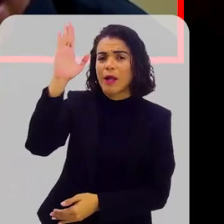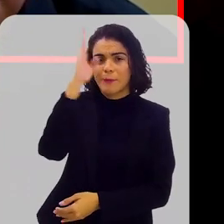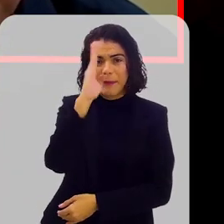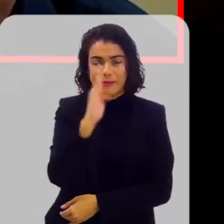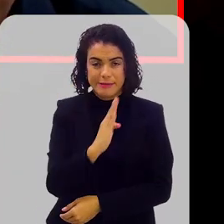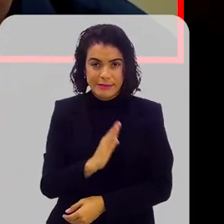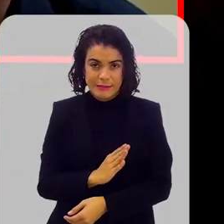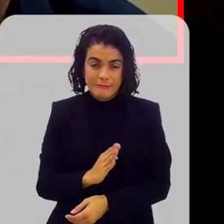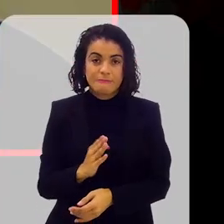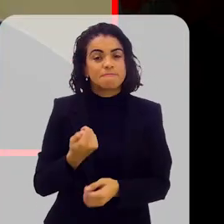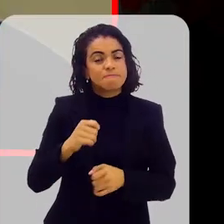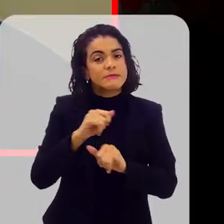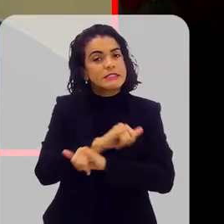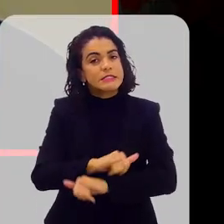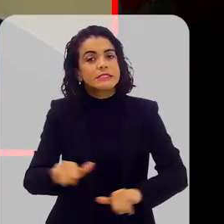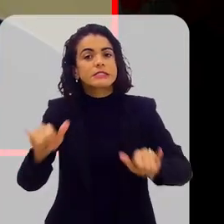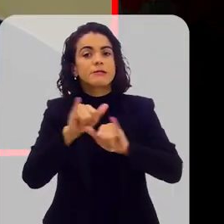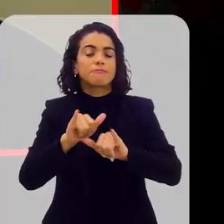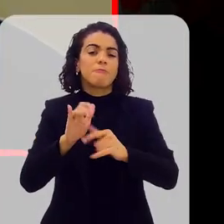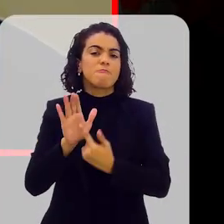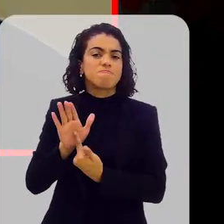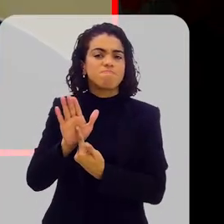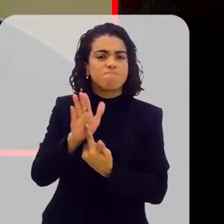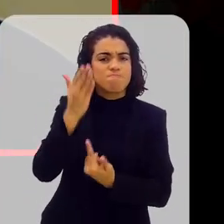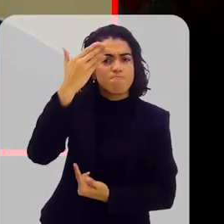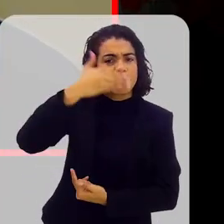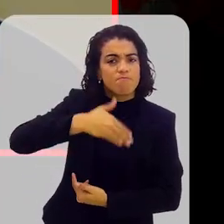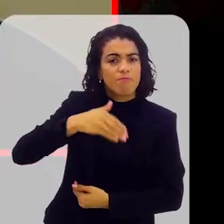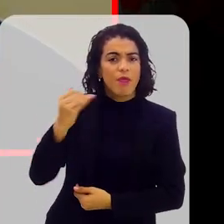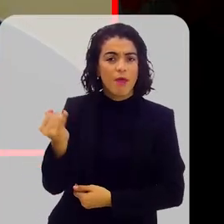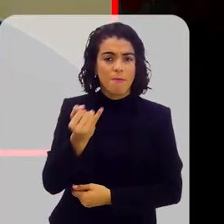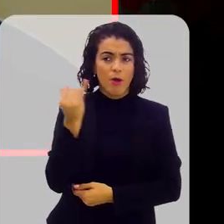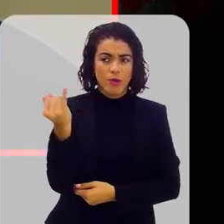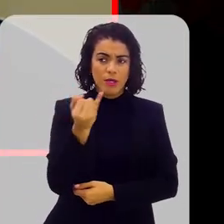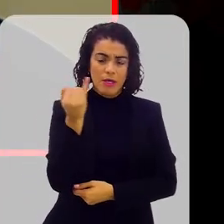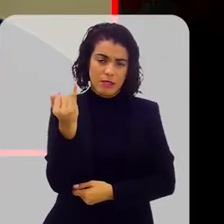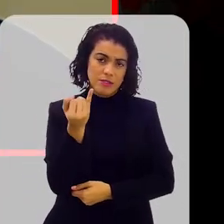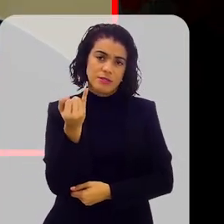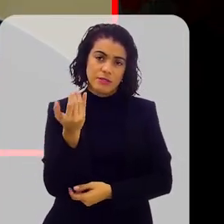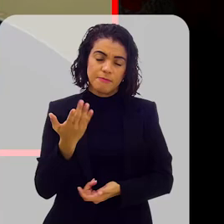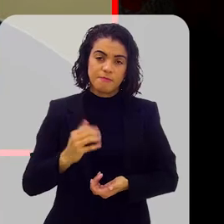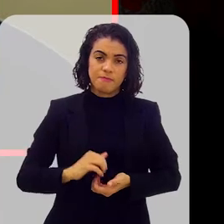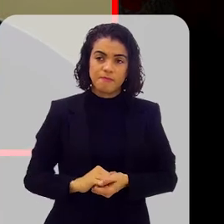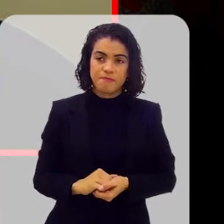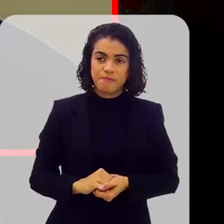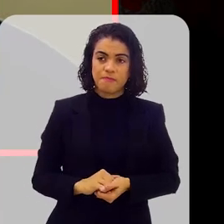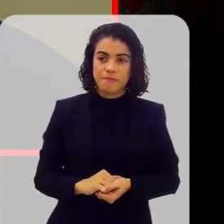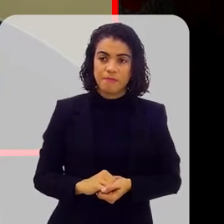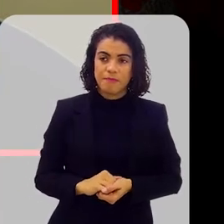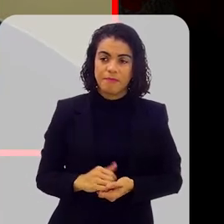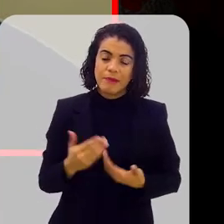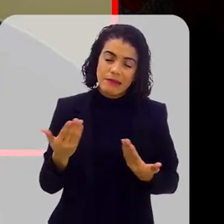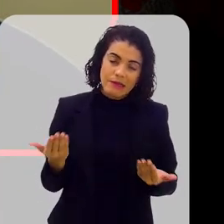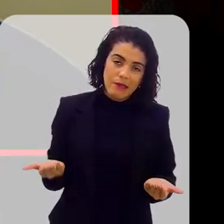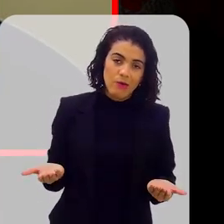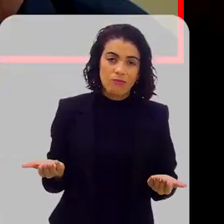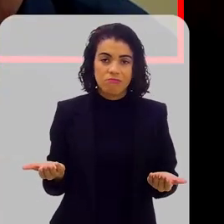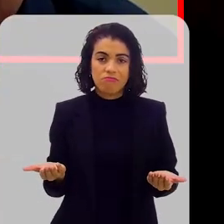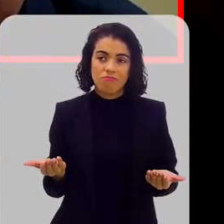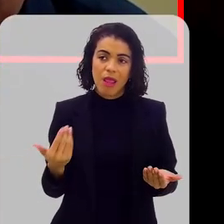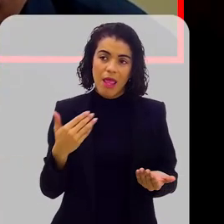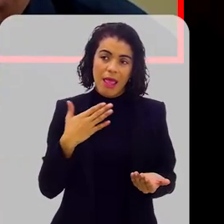Mas você se Claro. engajar numa campanha dessa e mostrar a importância de você se cuidar, isso faz muita diferença,